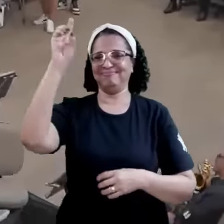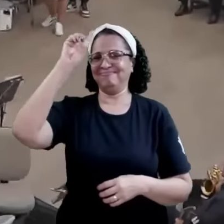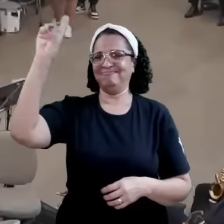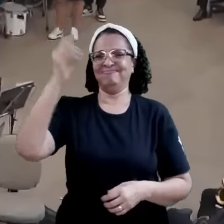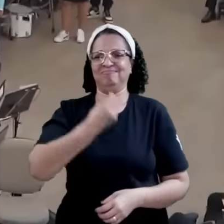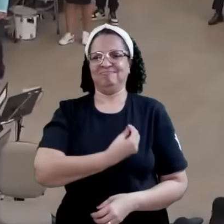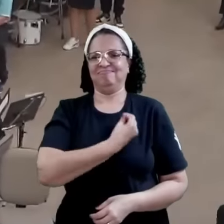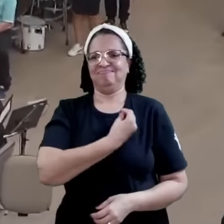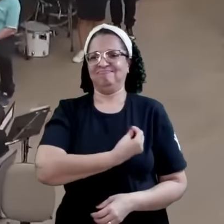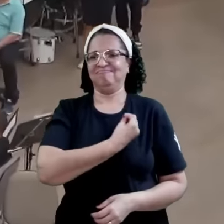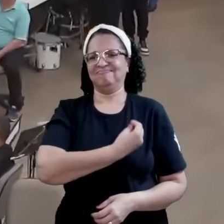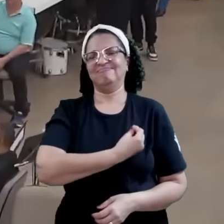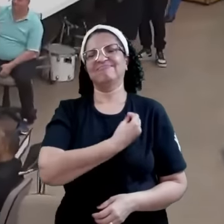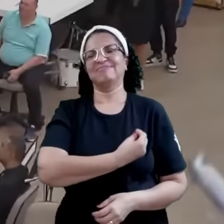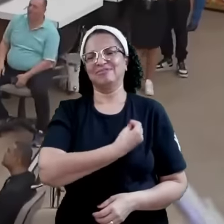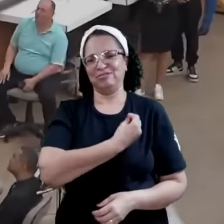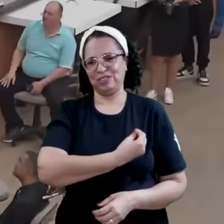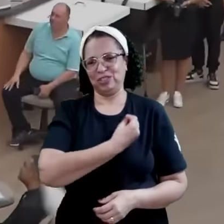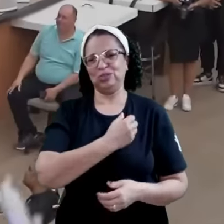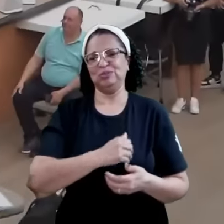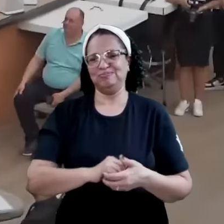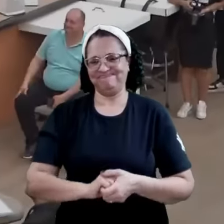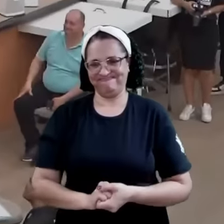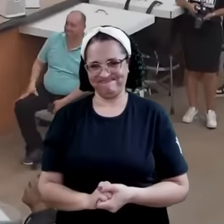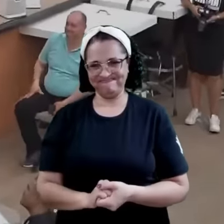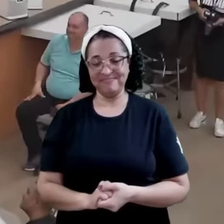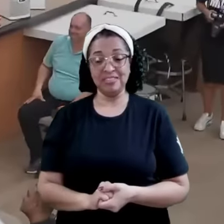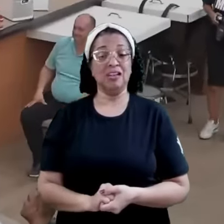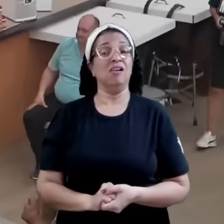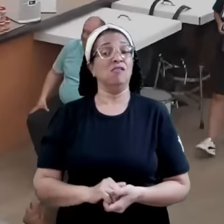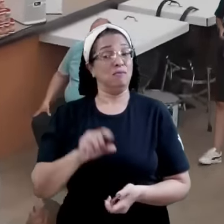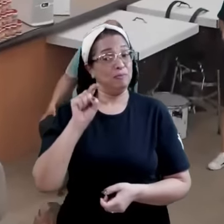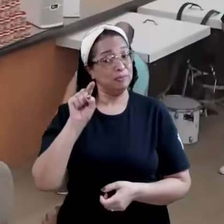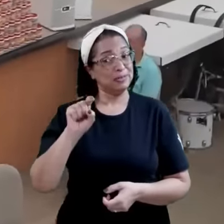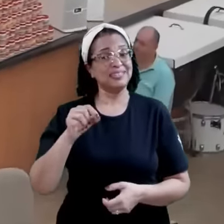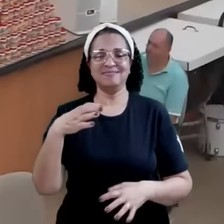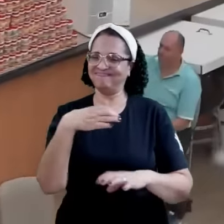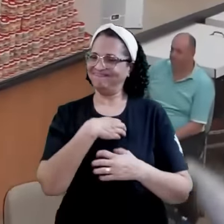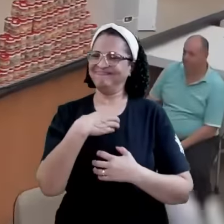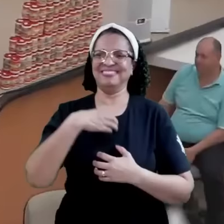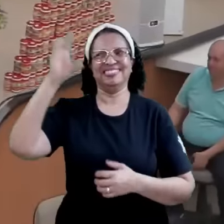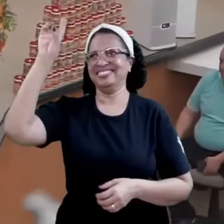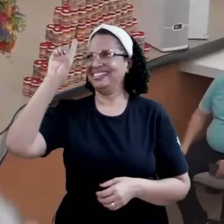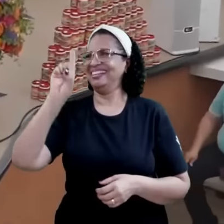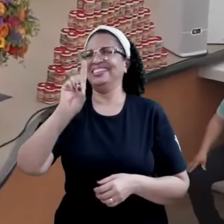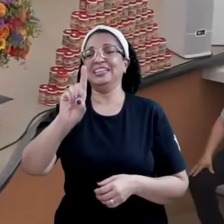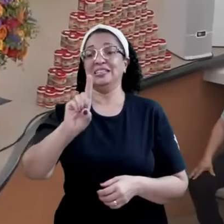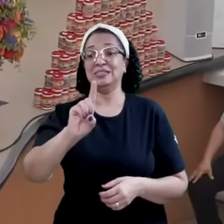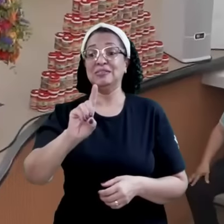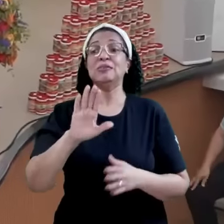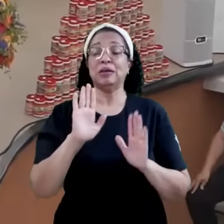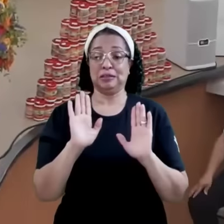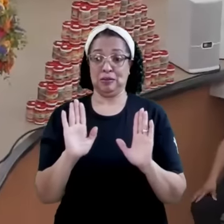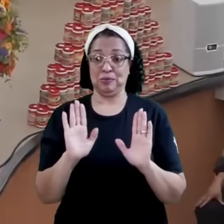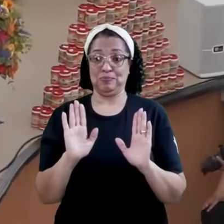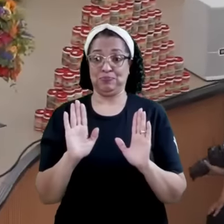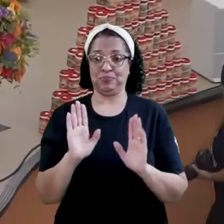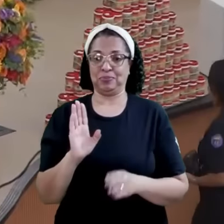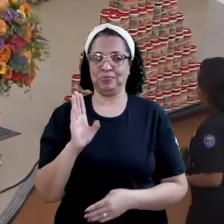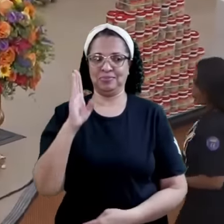Senti a presença de Deus Aonde ele está Bartimeu era cego mas não era surdo meu